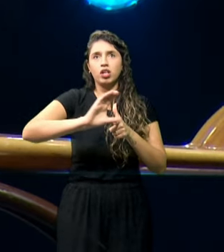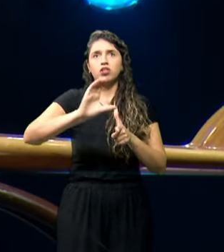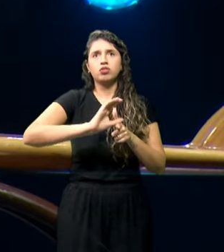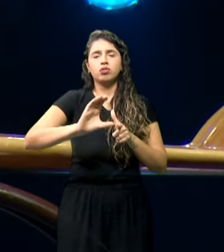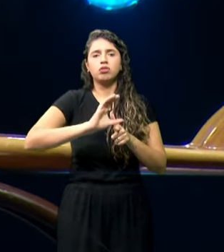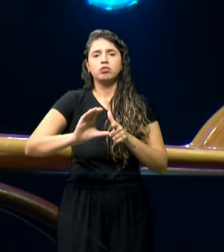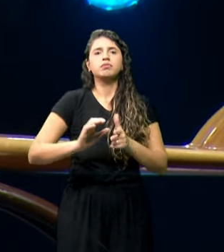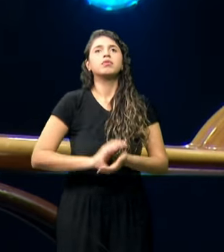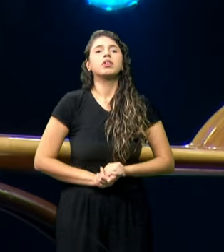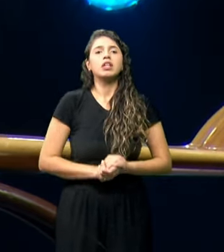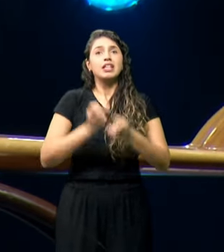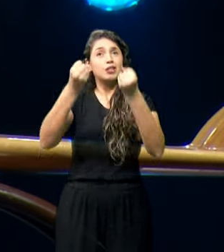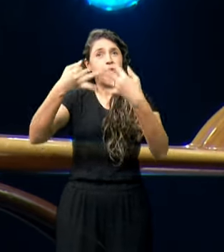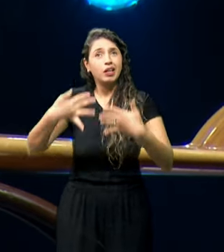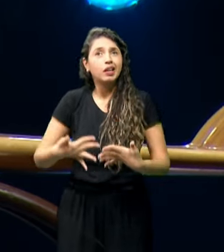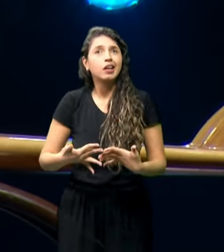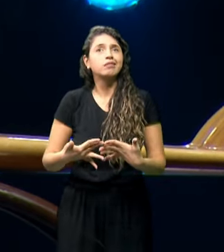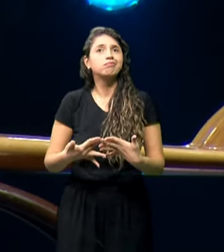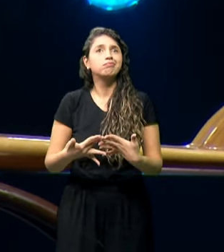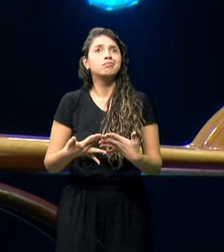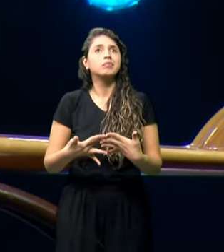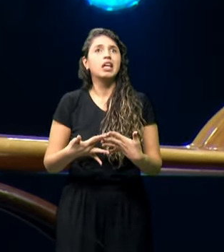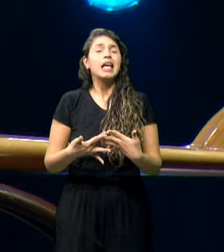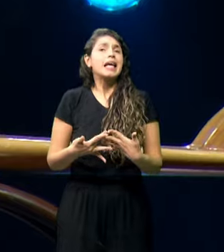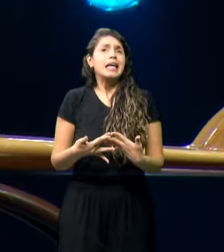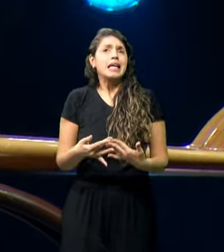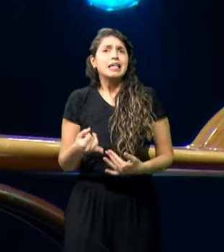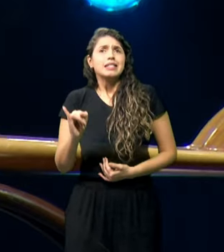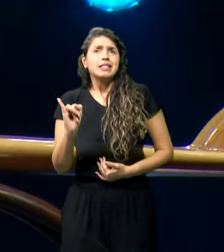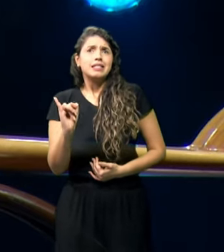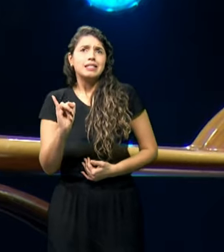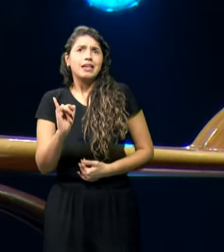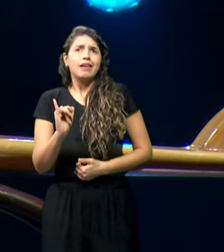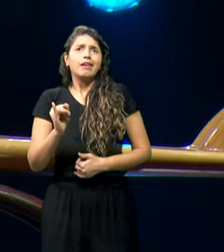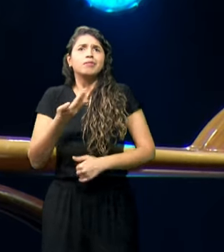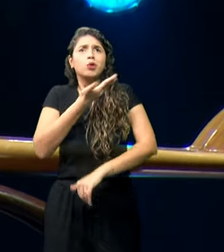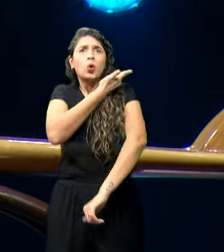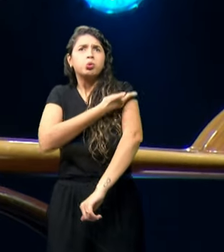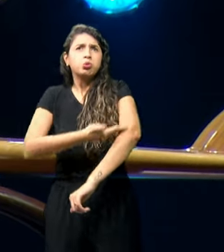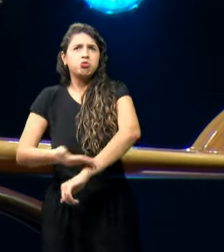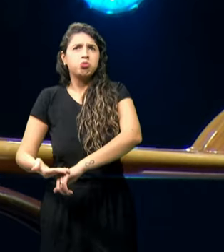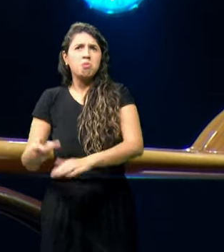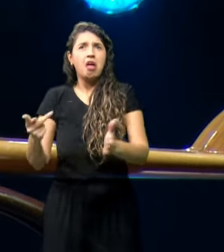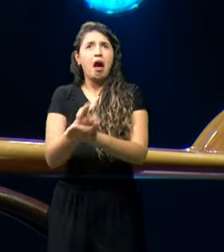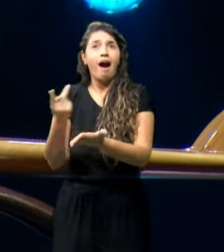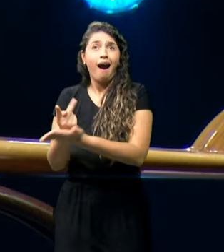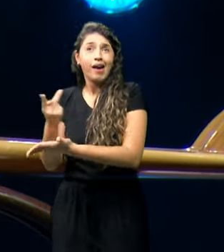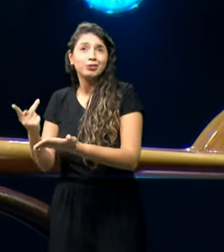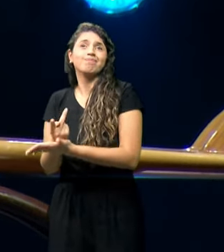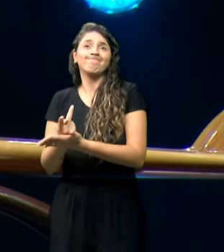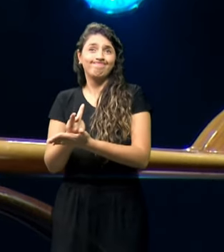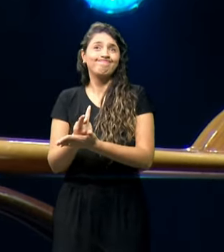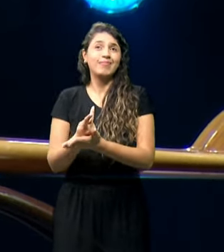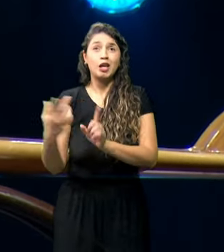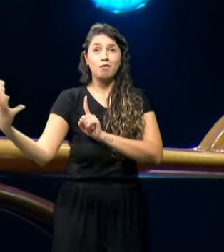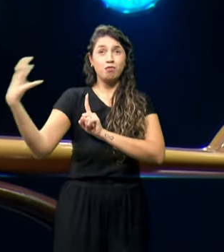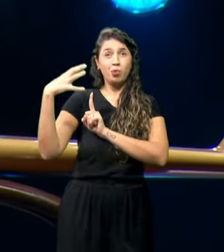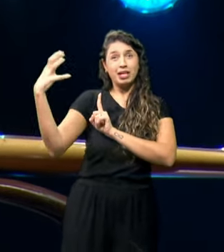andando? Que amizade e relacionamento você está tendo que vai corroer a tua fé e teus